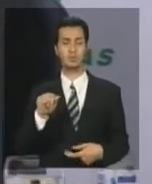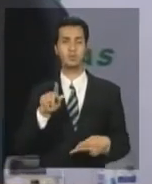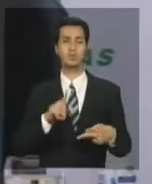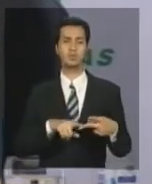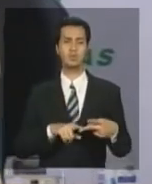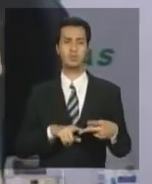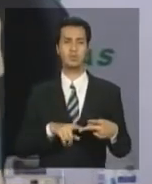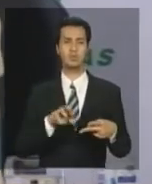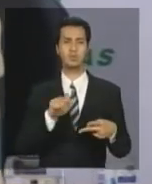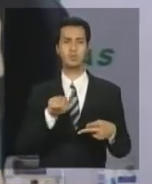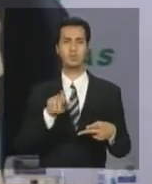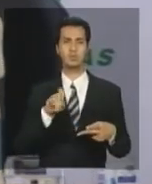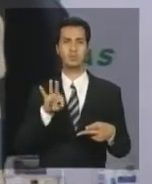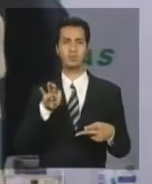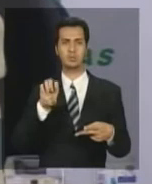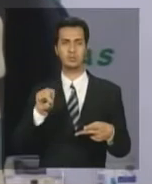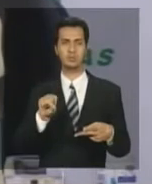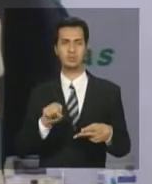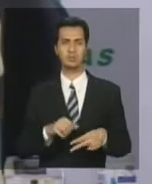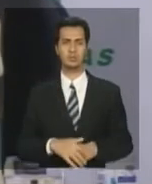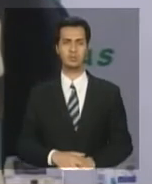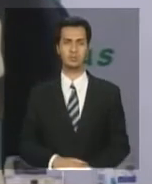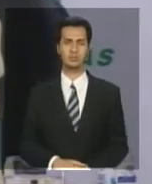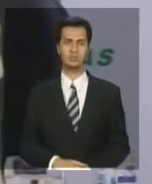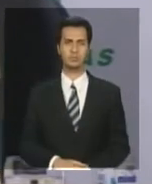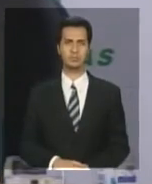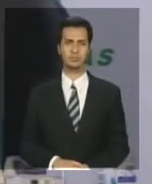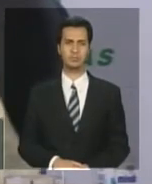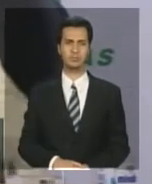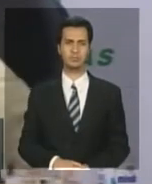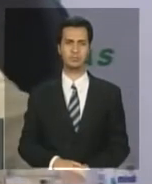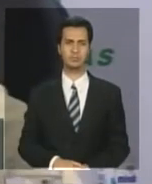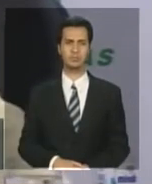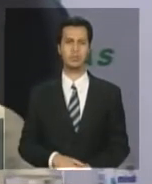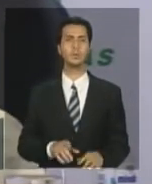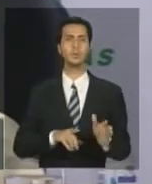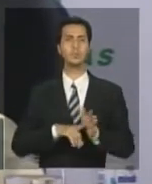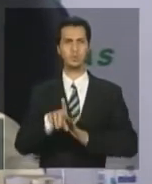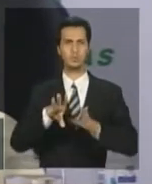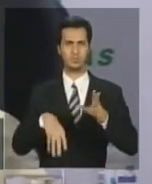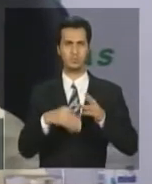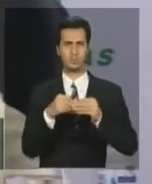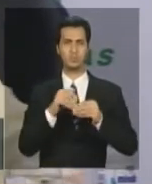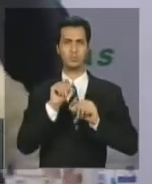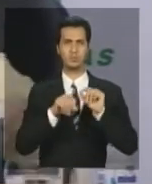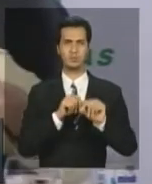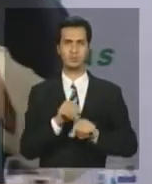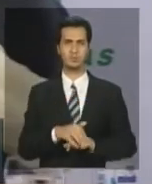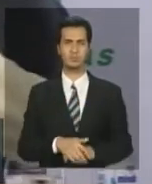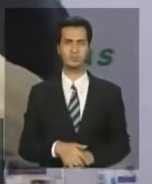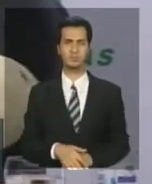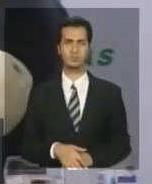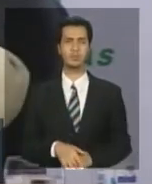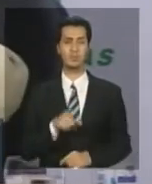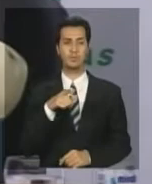situação e o Alcides também. A pergunta complementar a essa era com relação com o que você estava falando de gestão. Existe